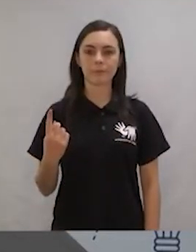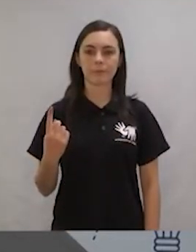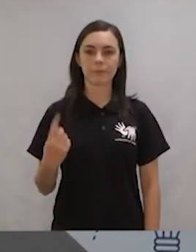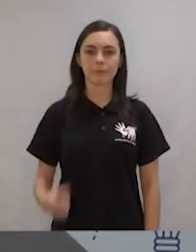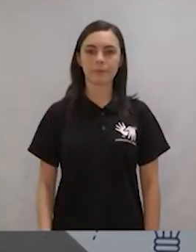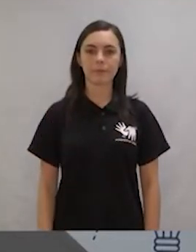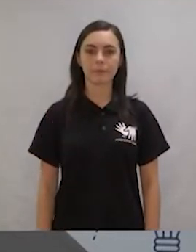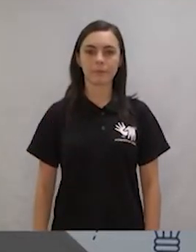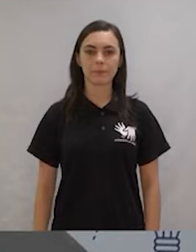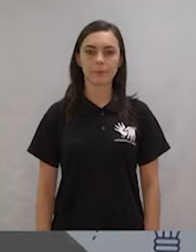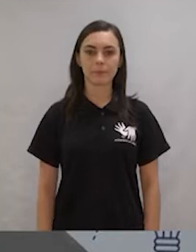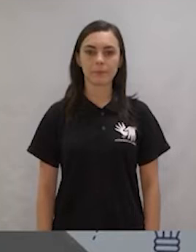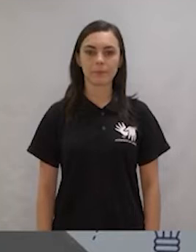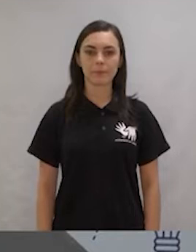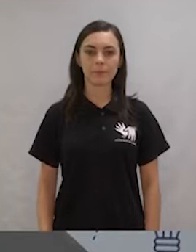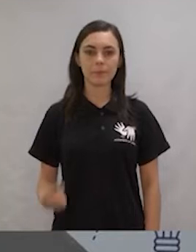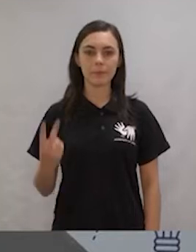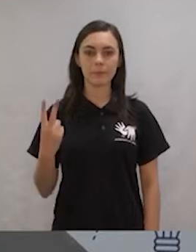1,